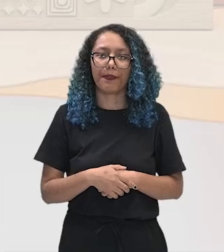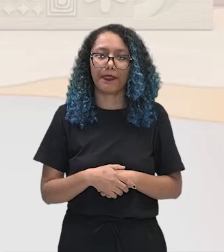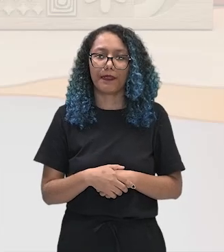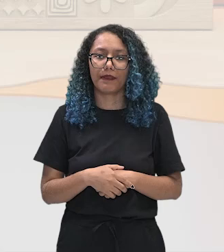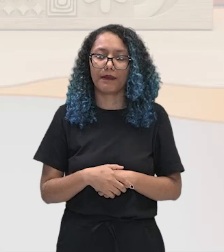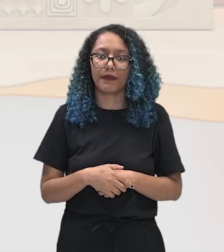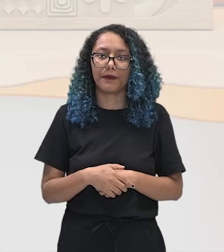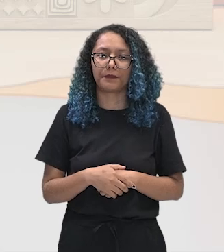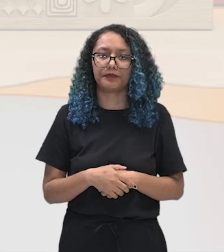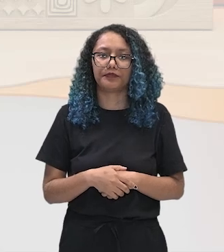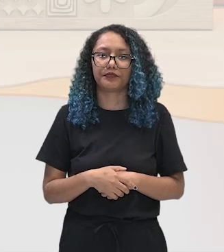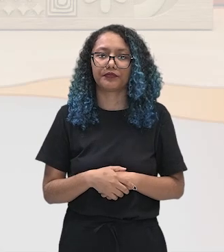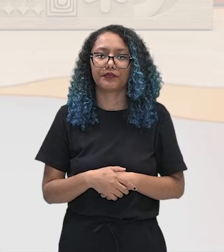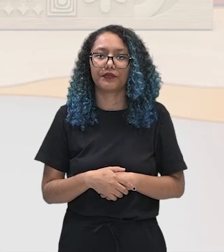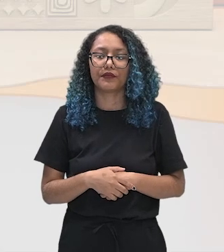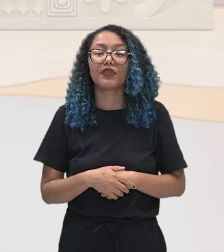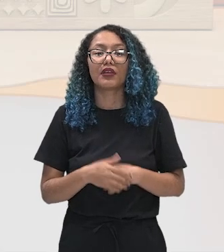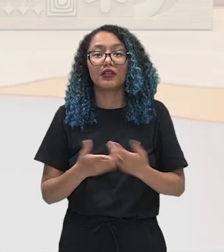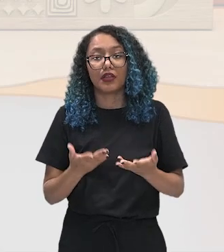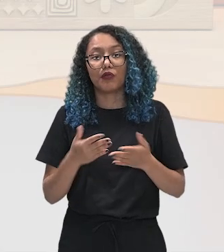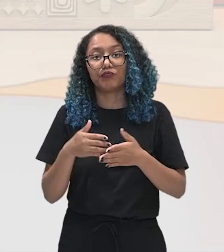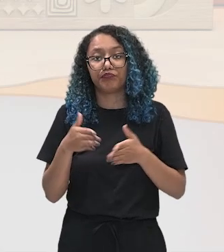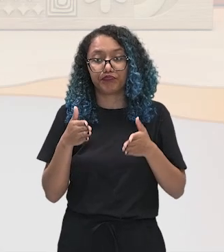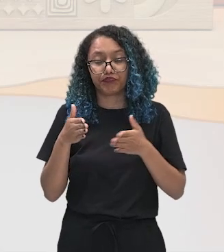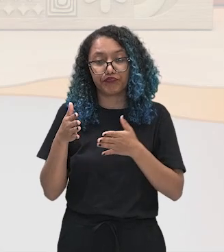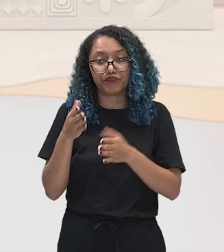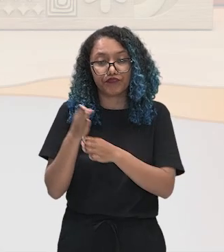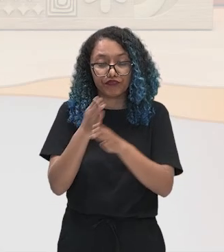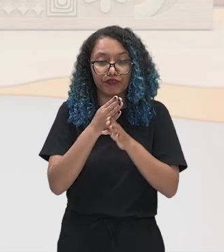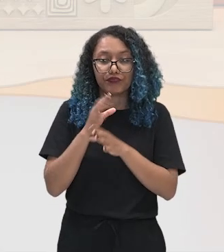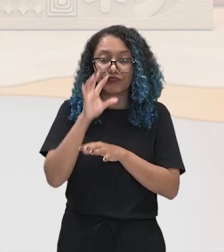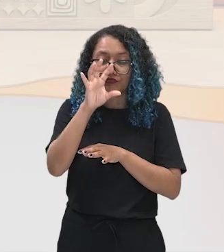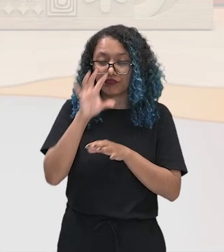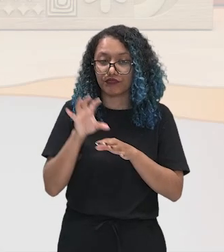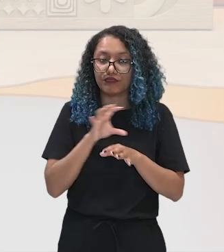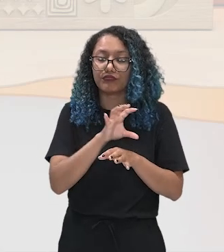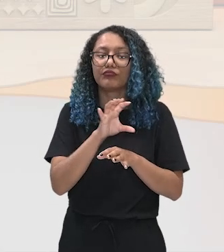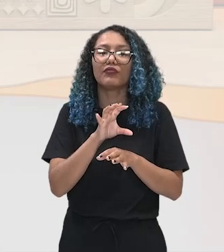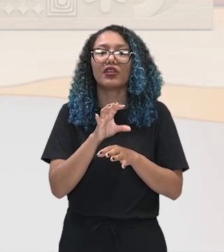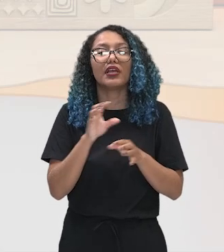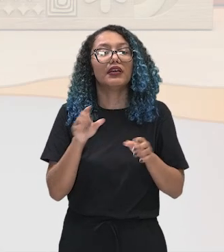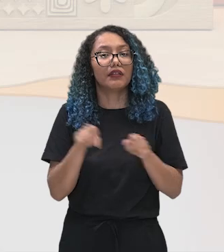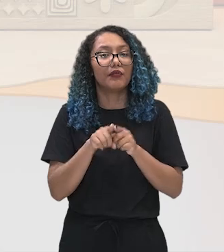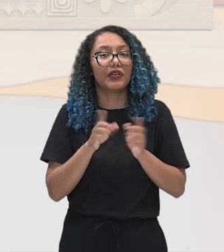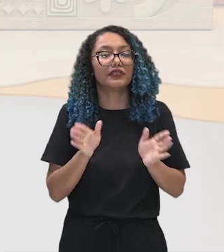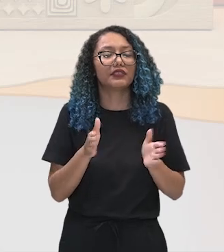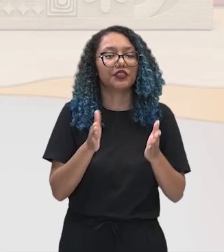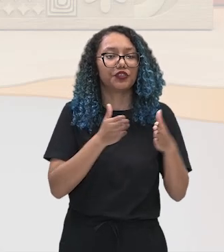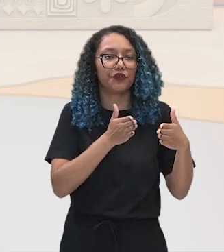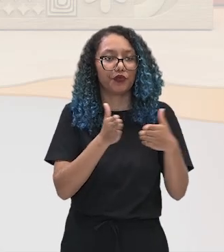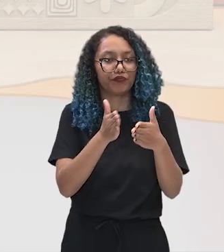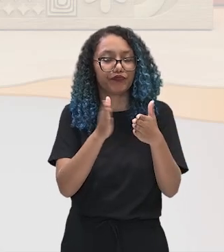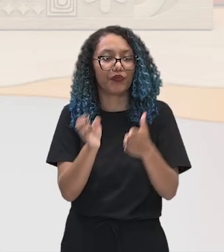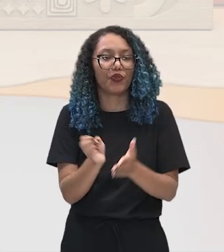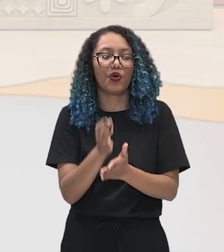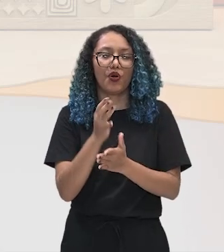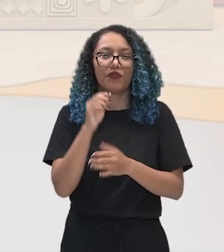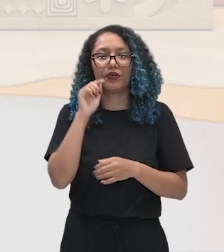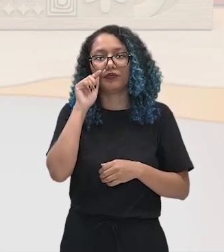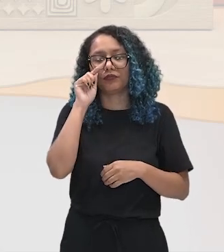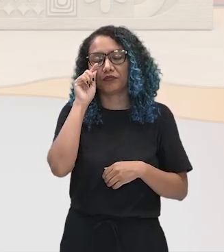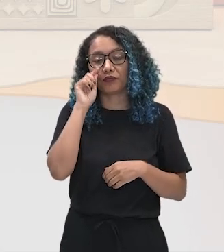trazer aí uma grande contribuição e incentivar aí o desenvolvimento dessas rotas comerciais. Temos também as economias